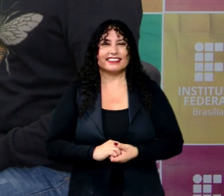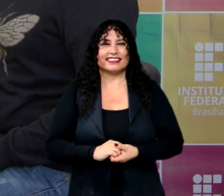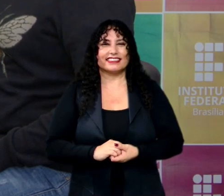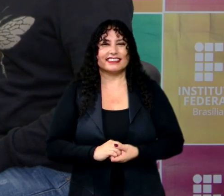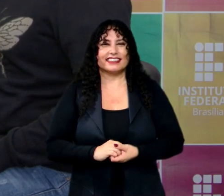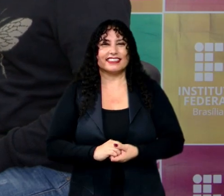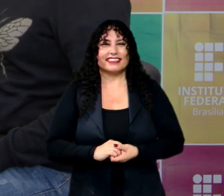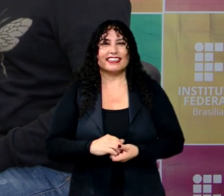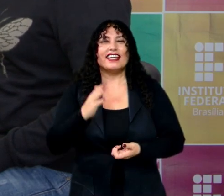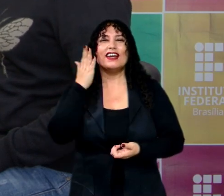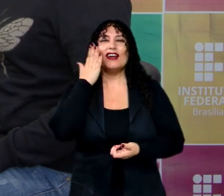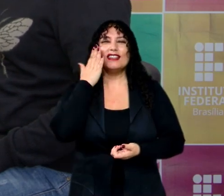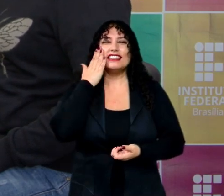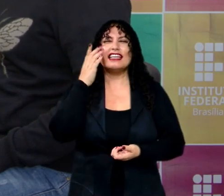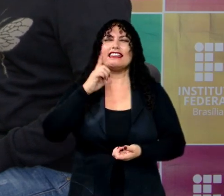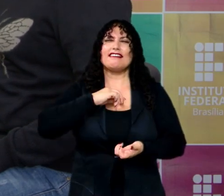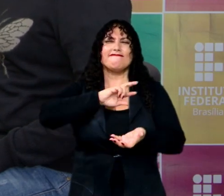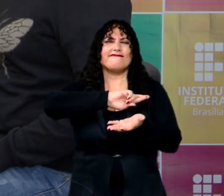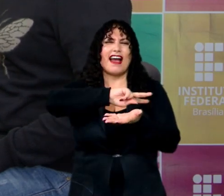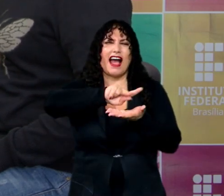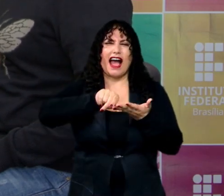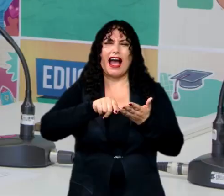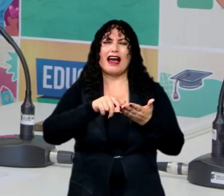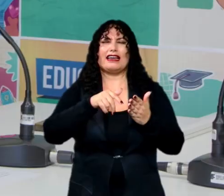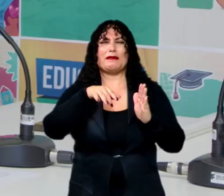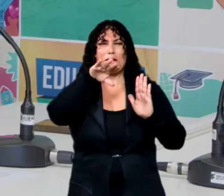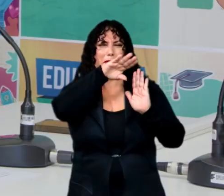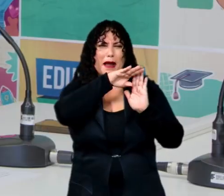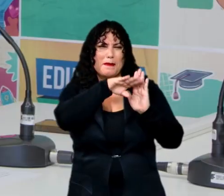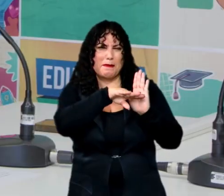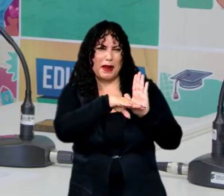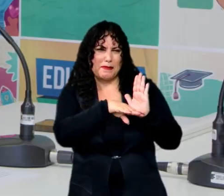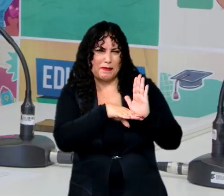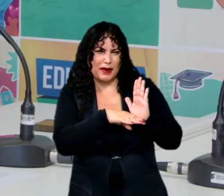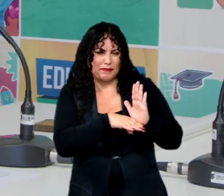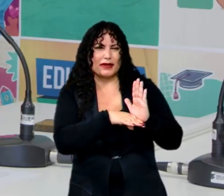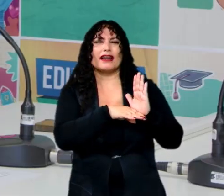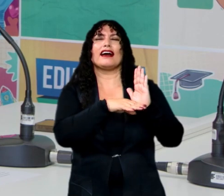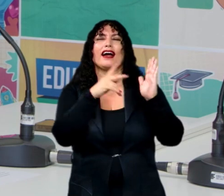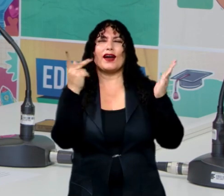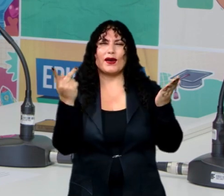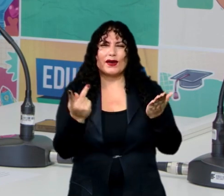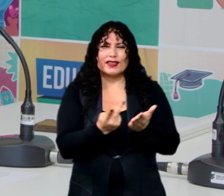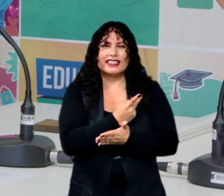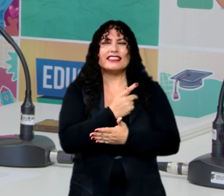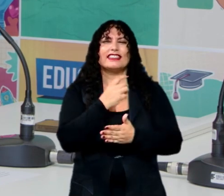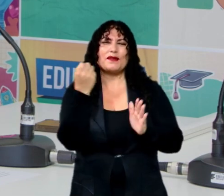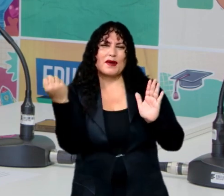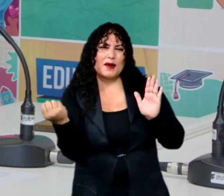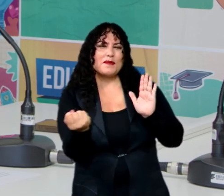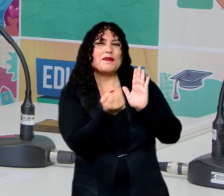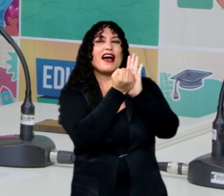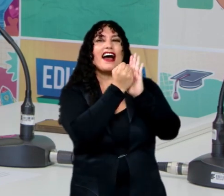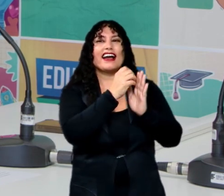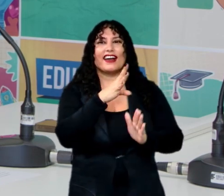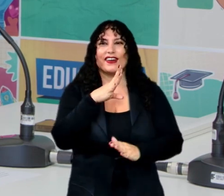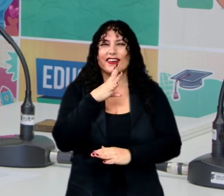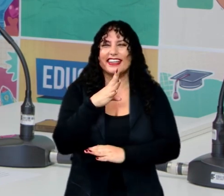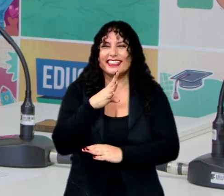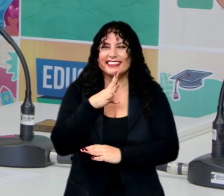Eu sei que ele já tem muitas edições, ele tem uma marca